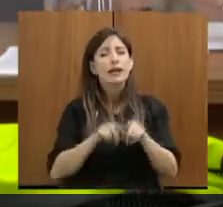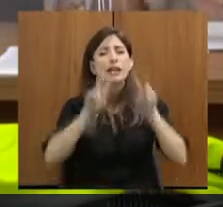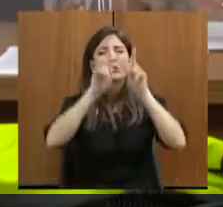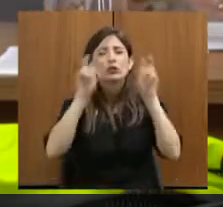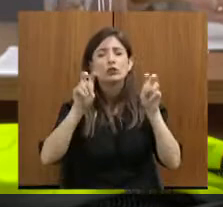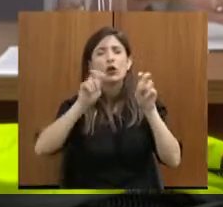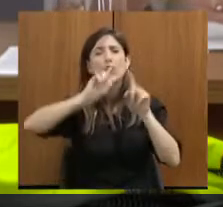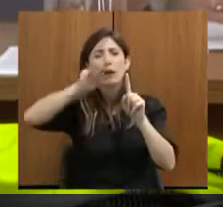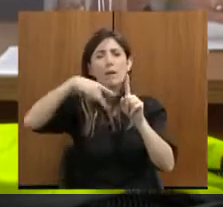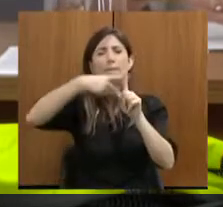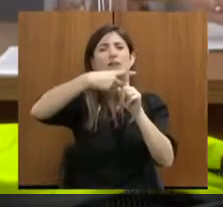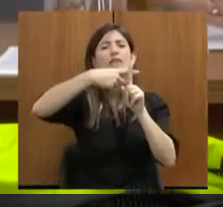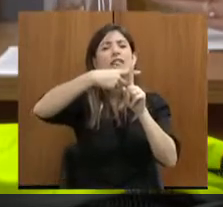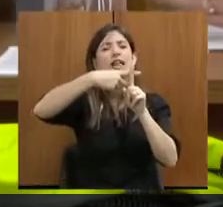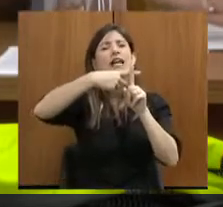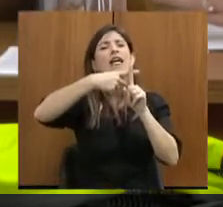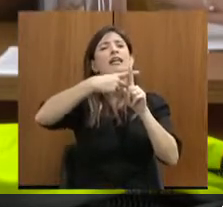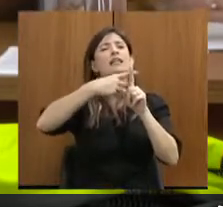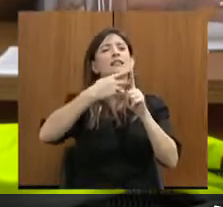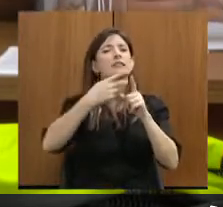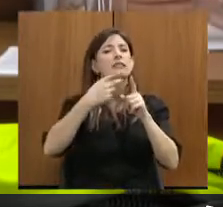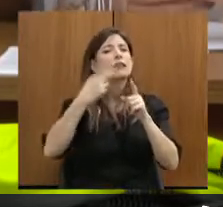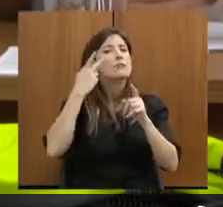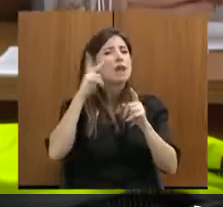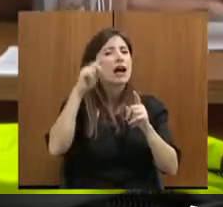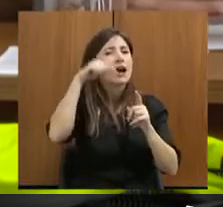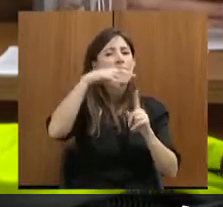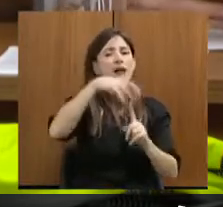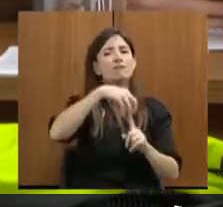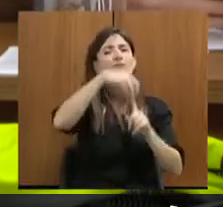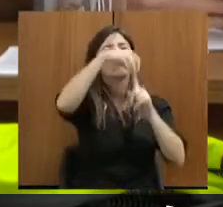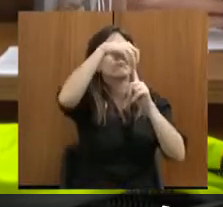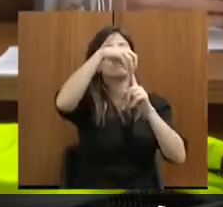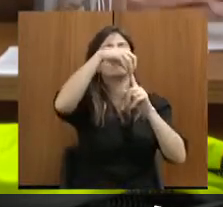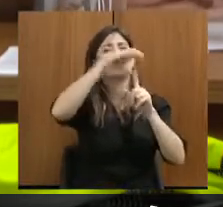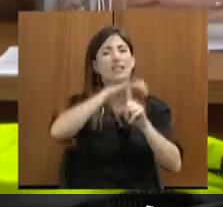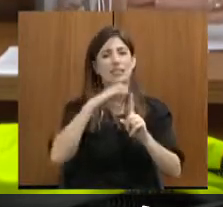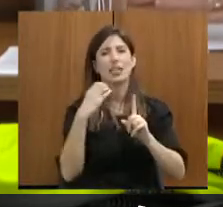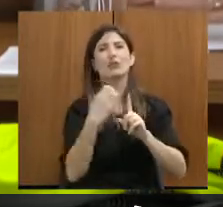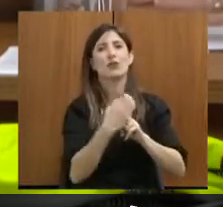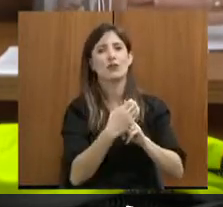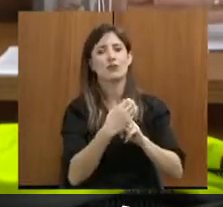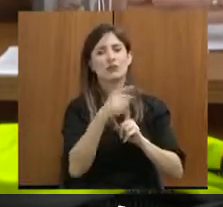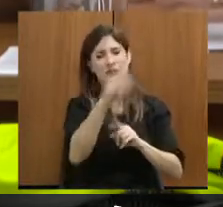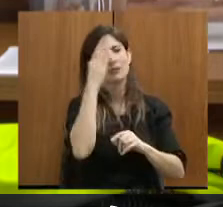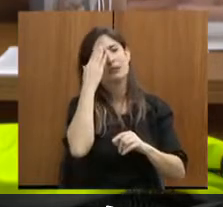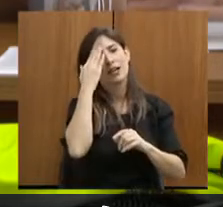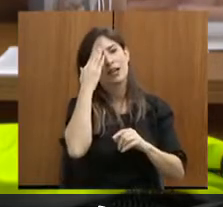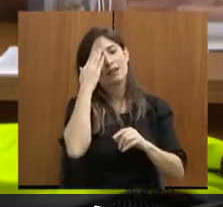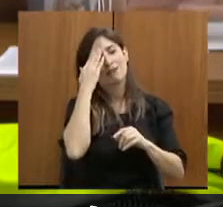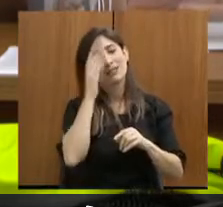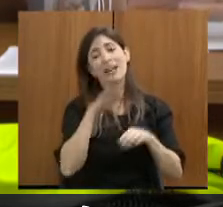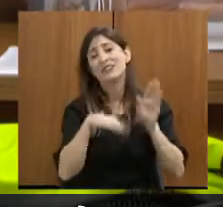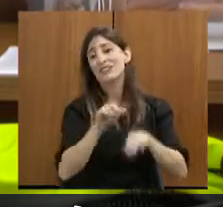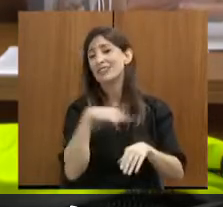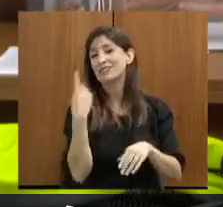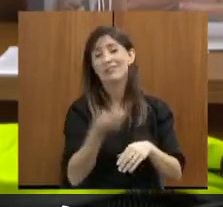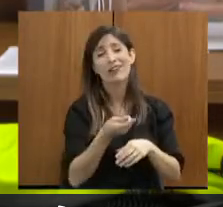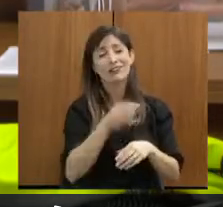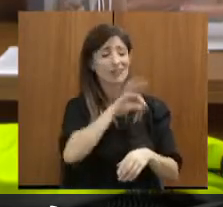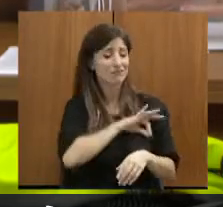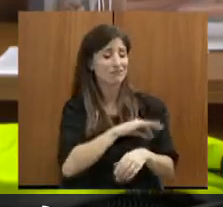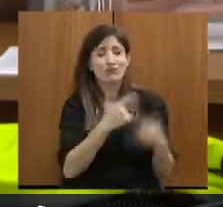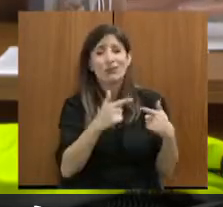garantida por sacerdotes né é todo mundo sabe muita das vezes a gente não ganha nada outra das vezes o que a gente